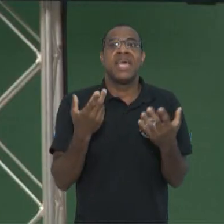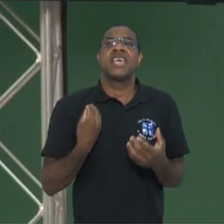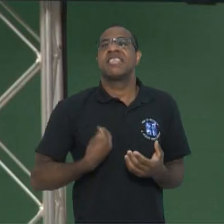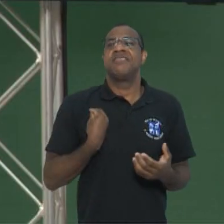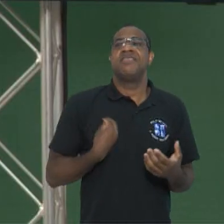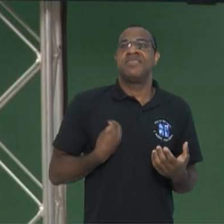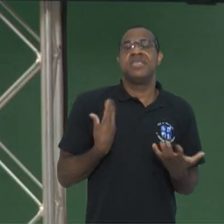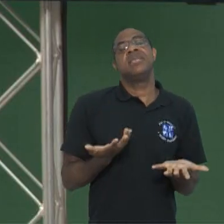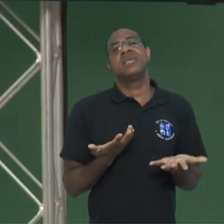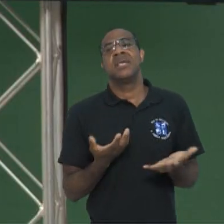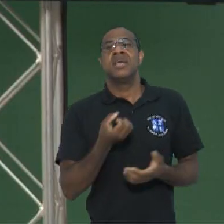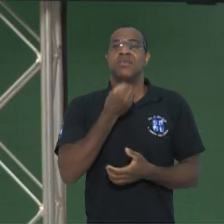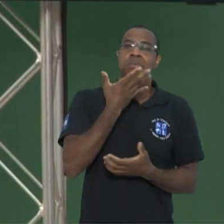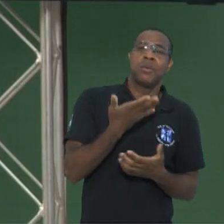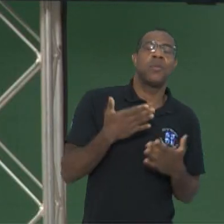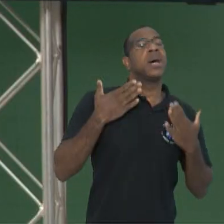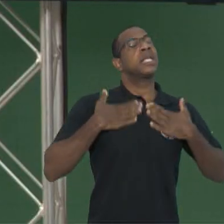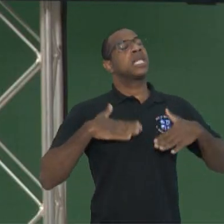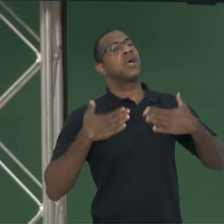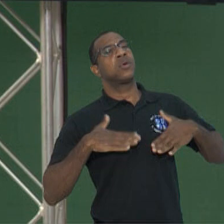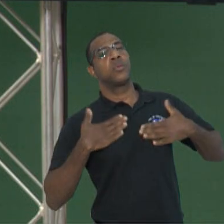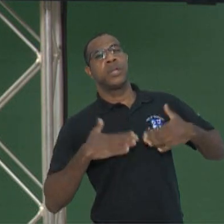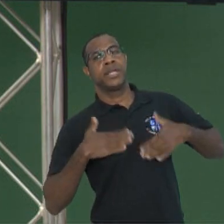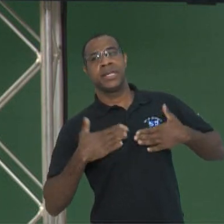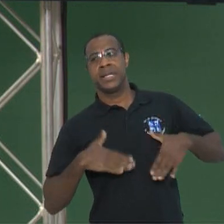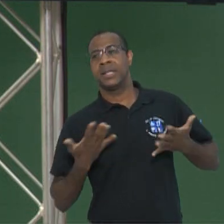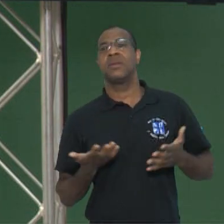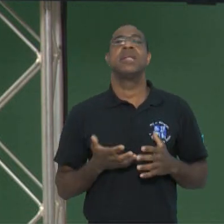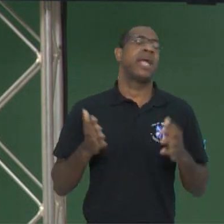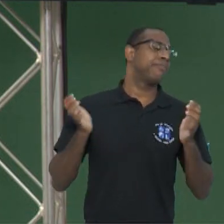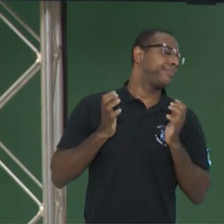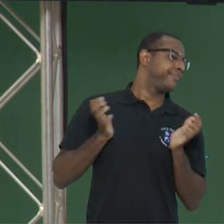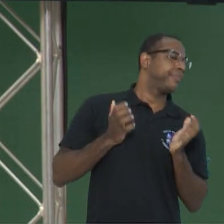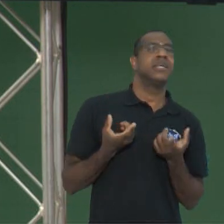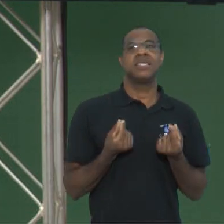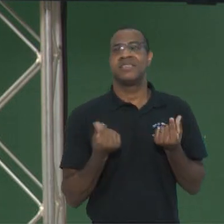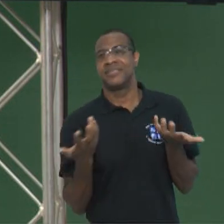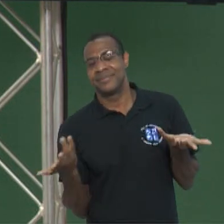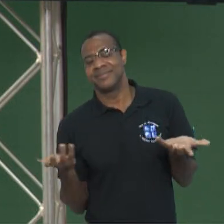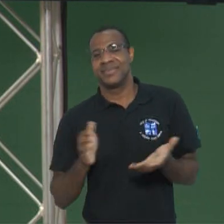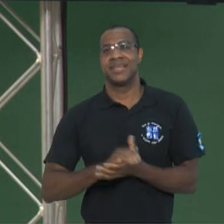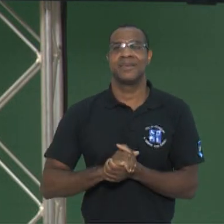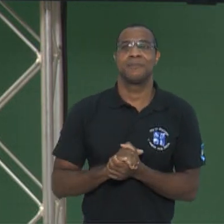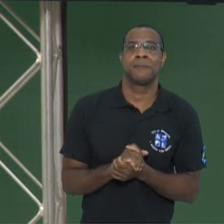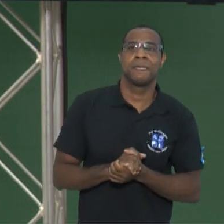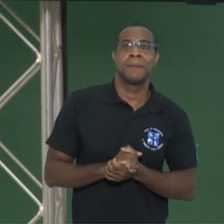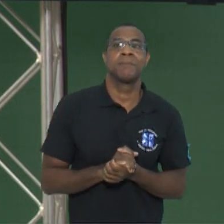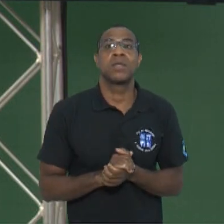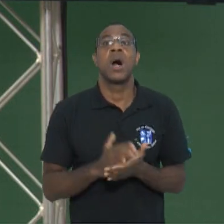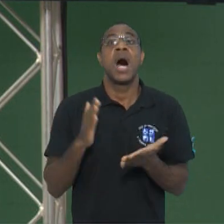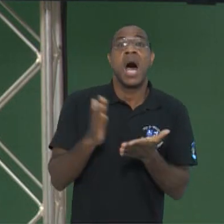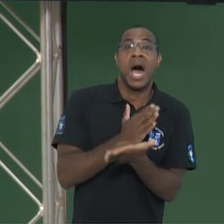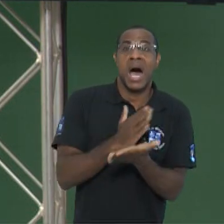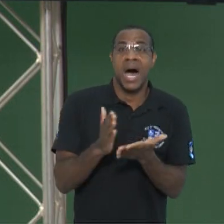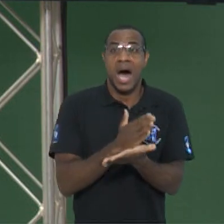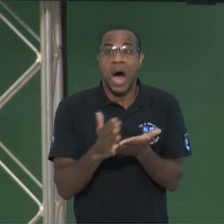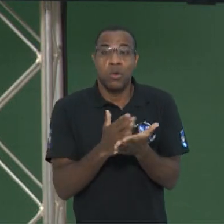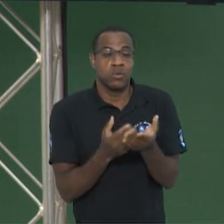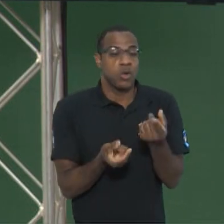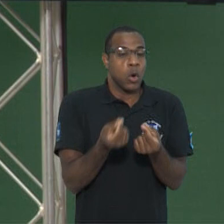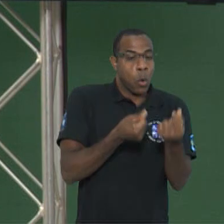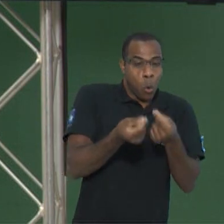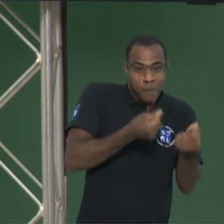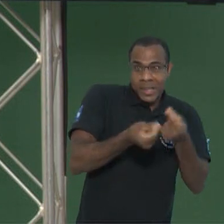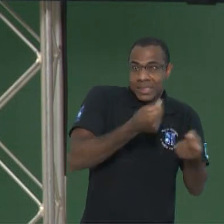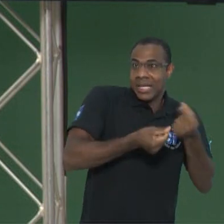inclusive a riqueza, acumulando riquezas como os vizir, sacerdotes, não é mesmo? Né? Alguns comerciantes. Então, como que você coloca